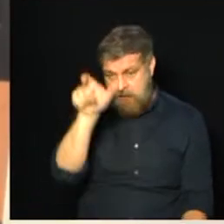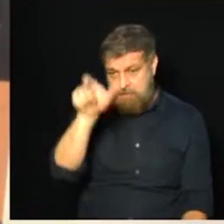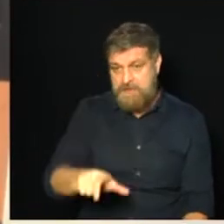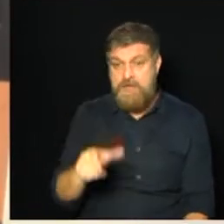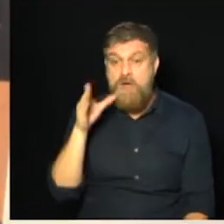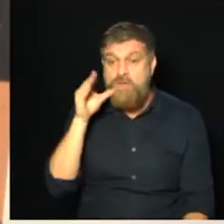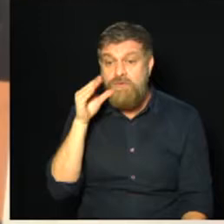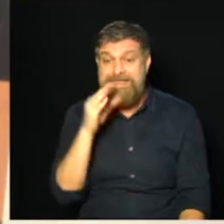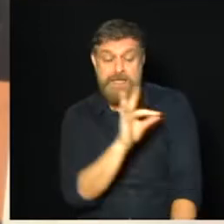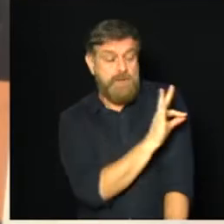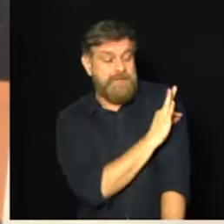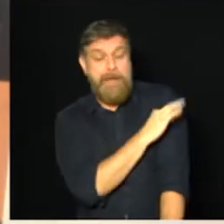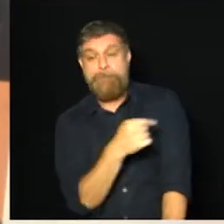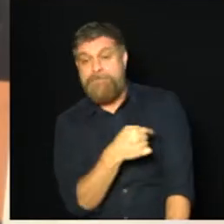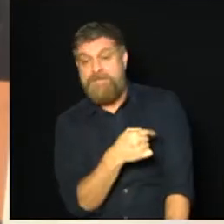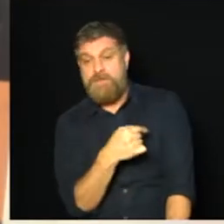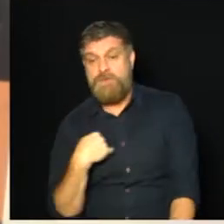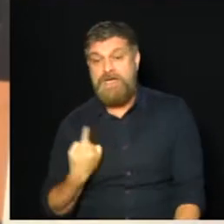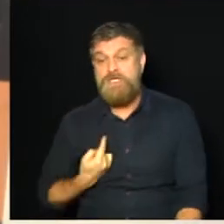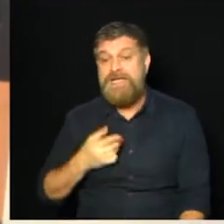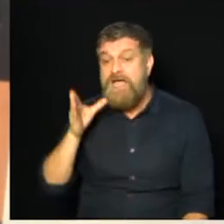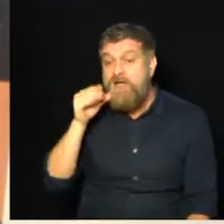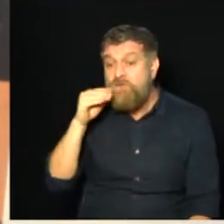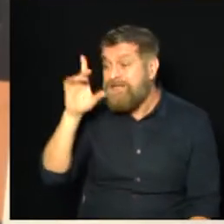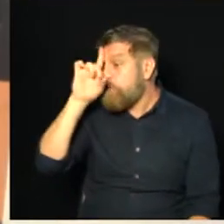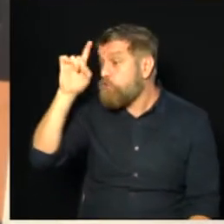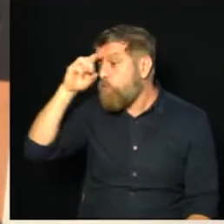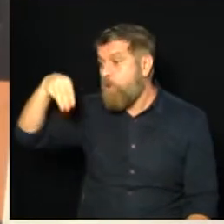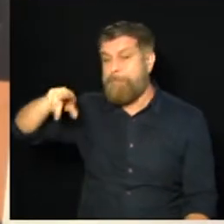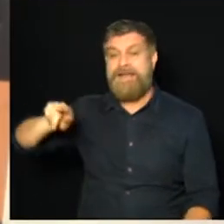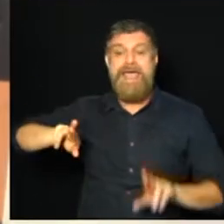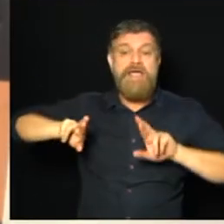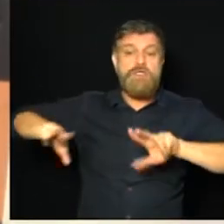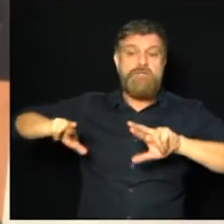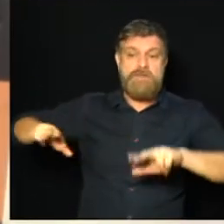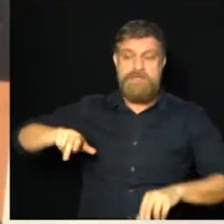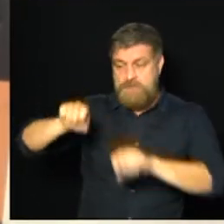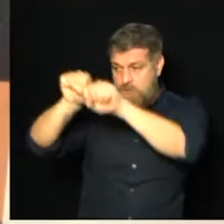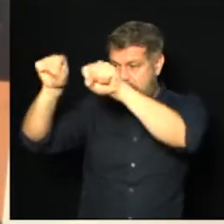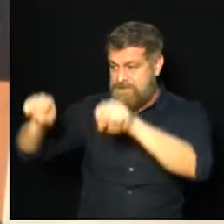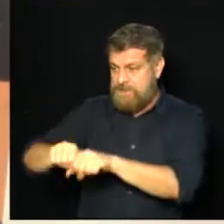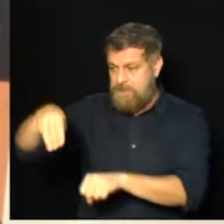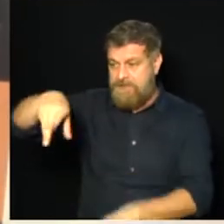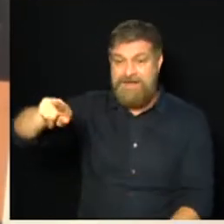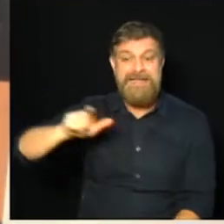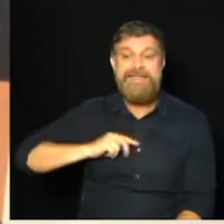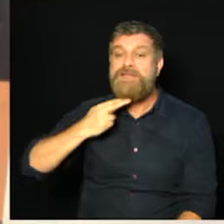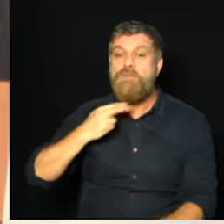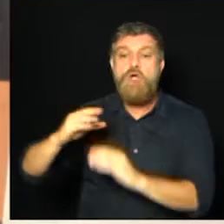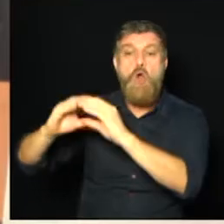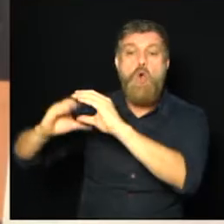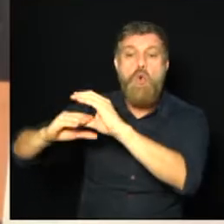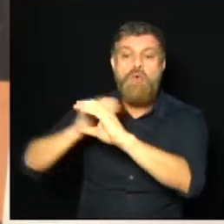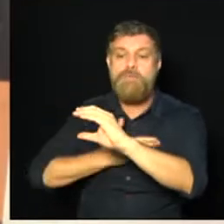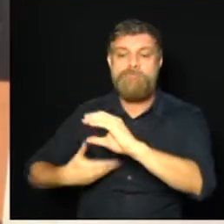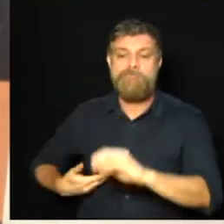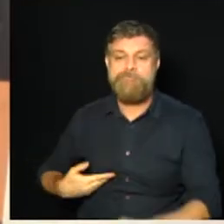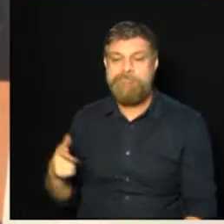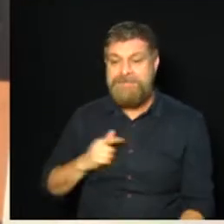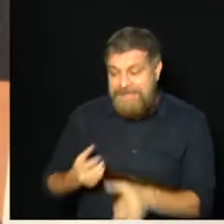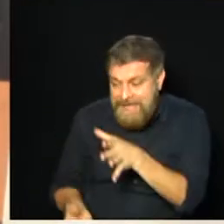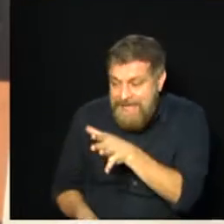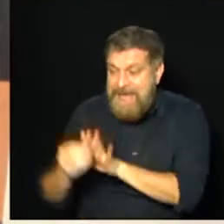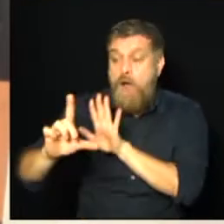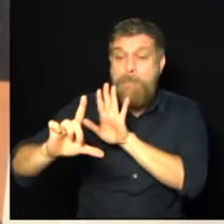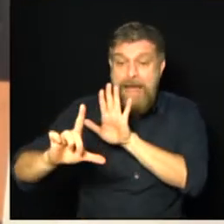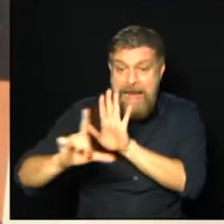município. A gente tem funcionário do município cedido. Então, a Rede Mário Gatti não pode concursar enquanto não tiver um cargo criado para